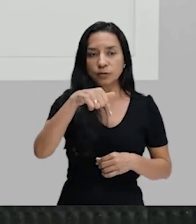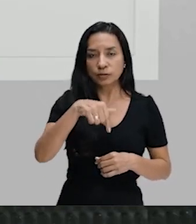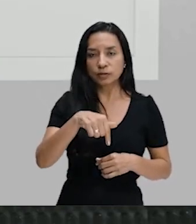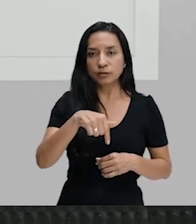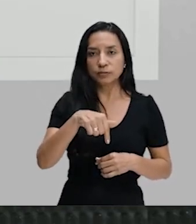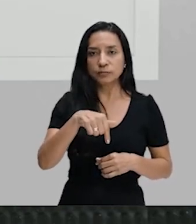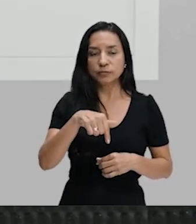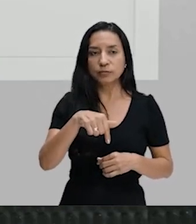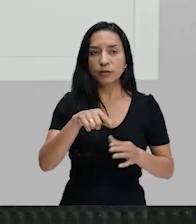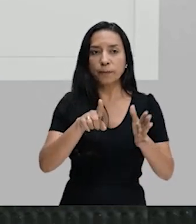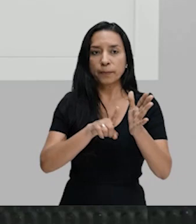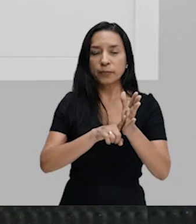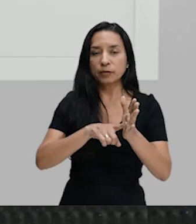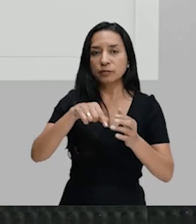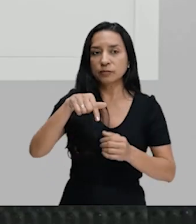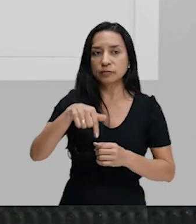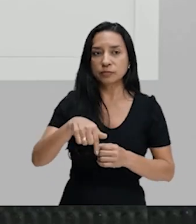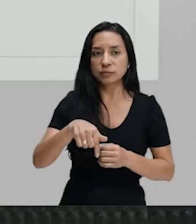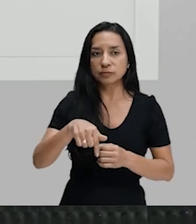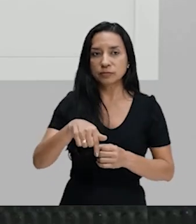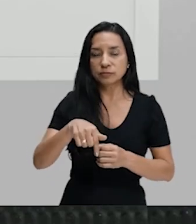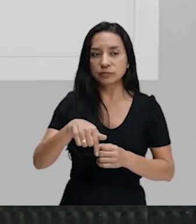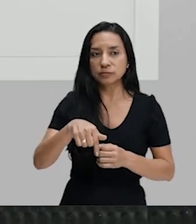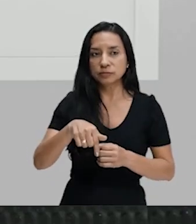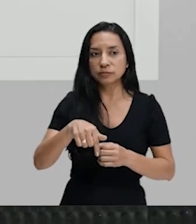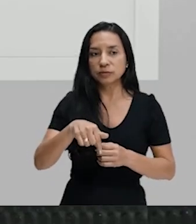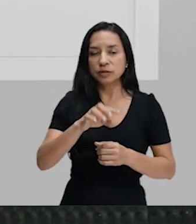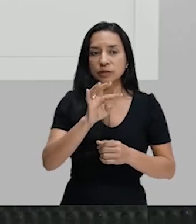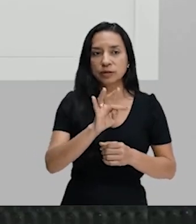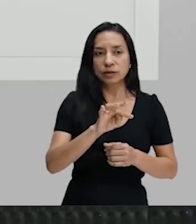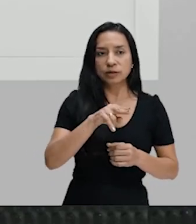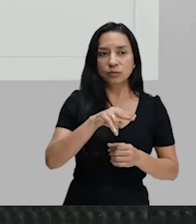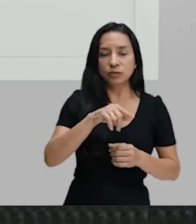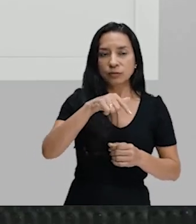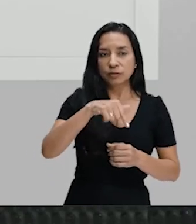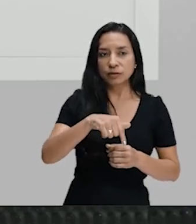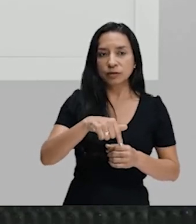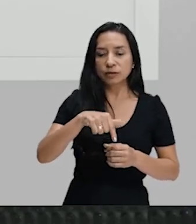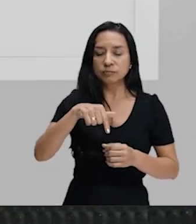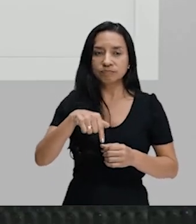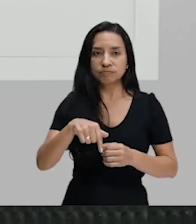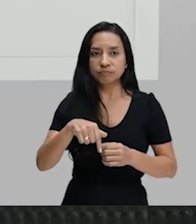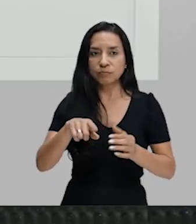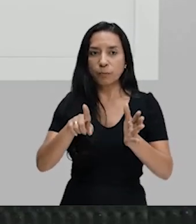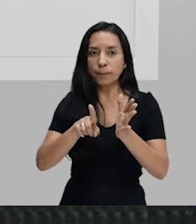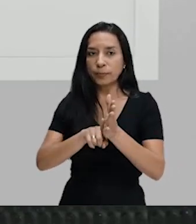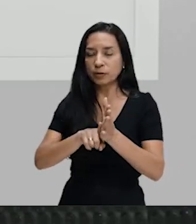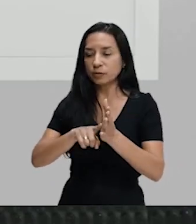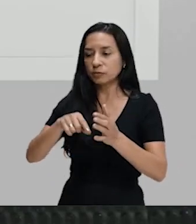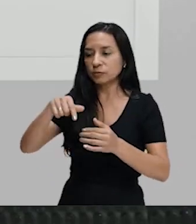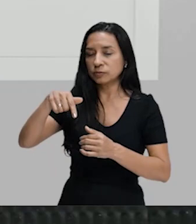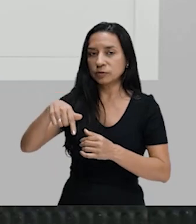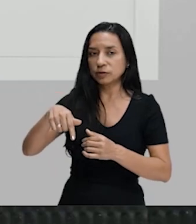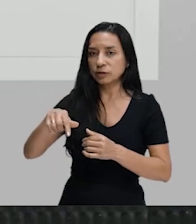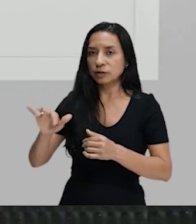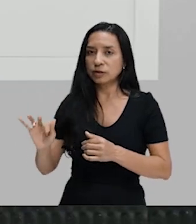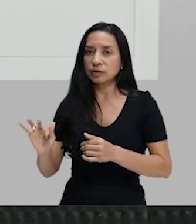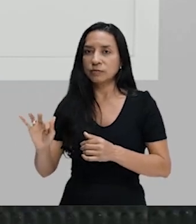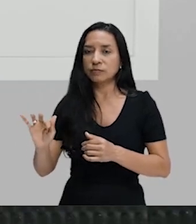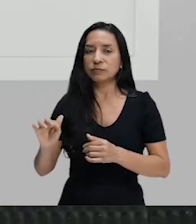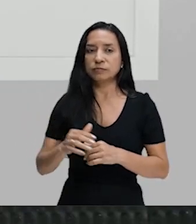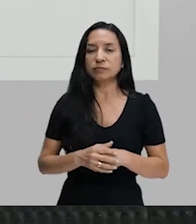fonte quente menos o calor que chega na fonte fria. ok? Então na próxima